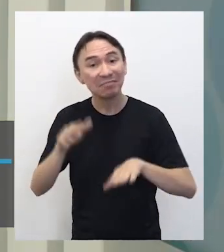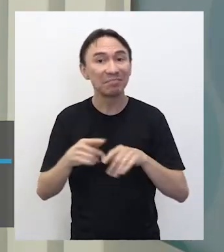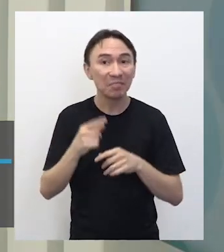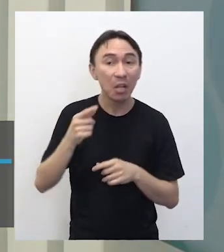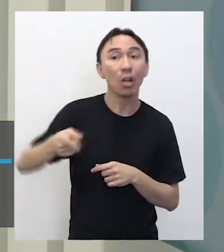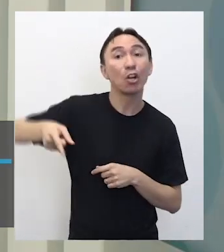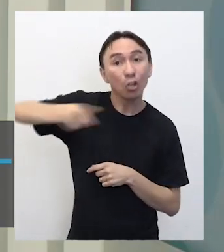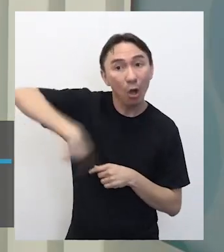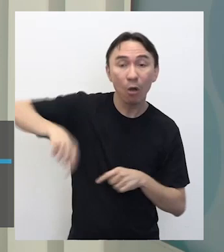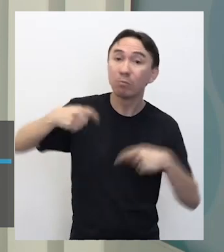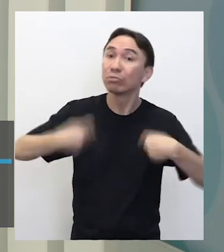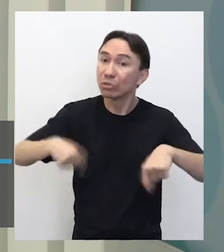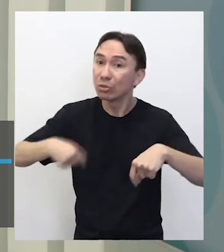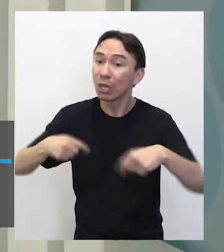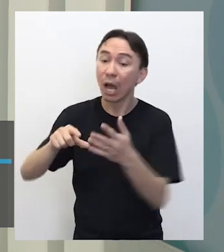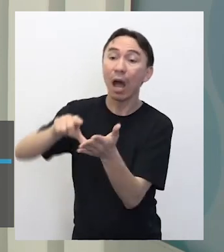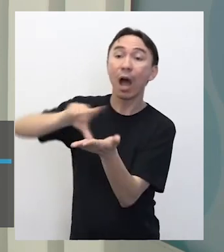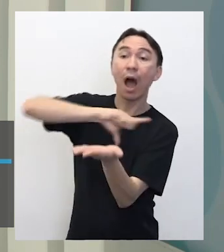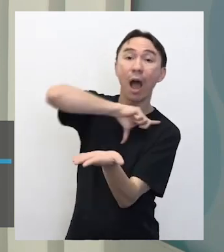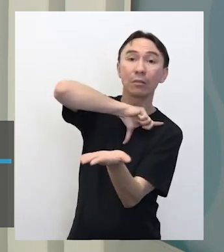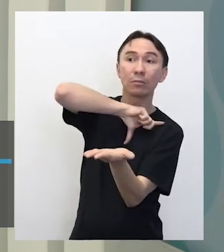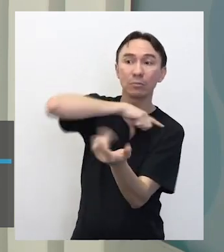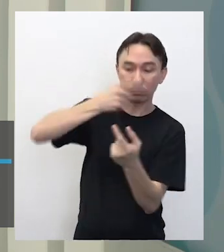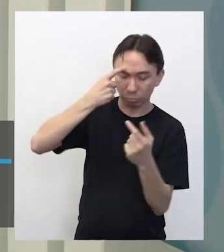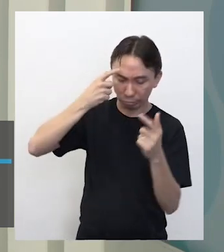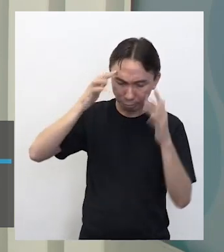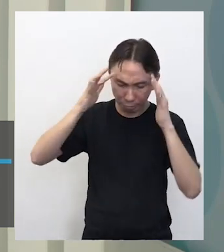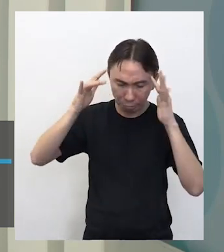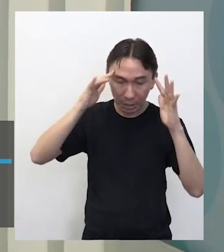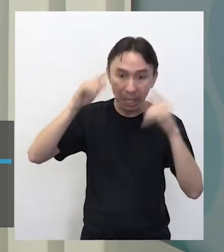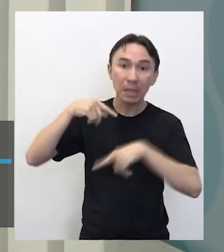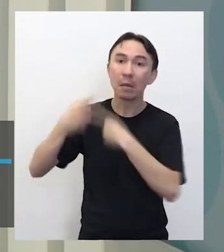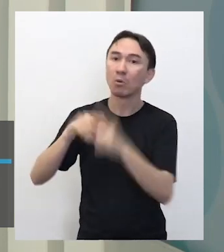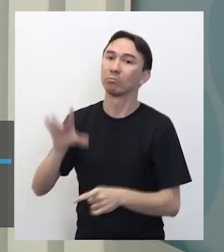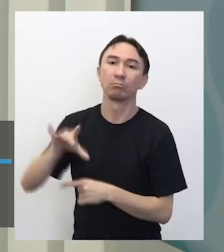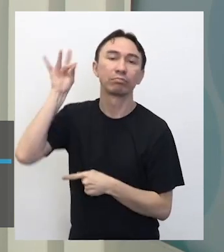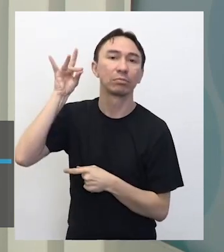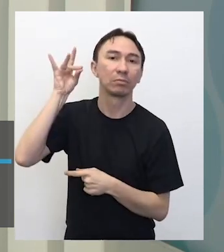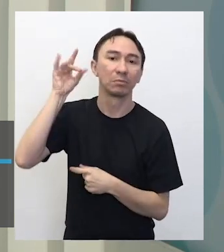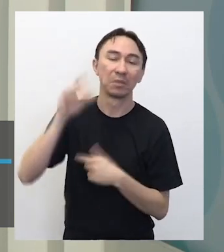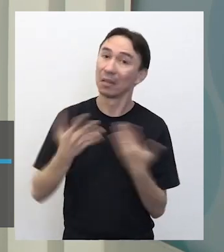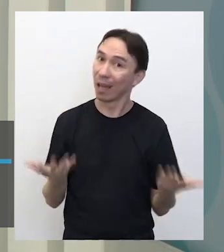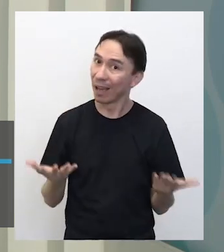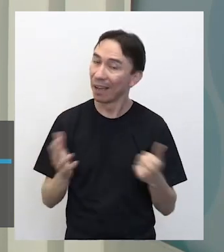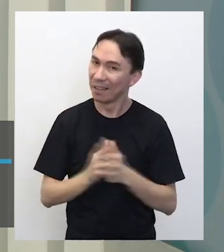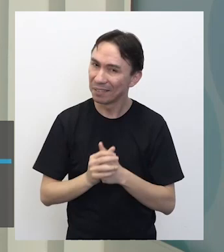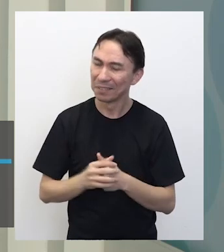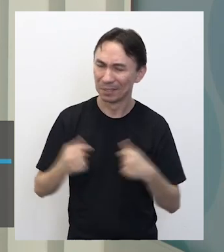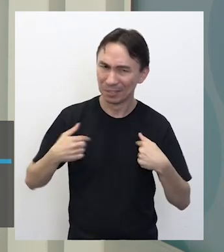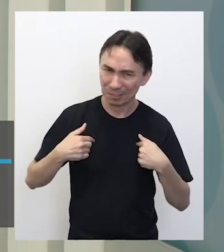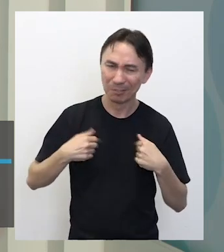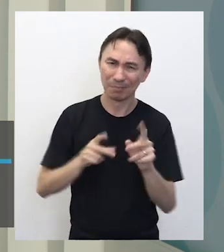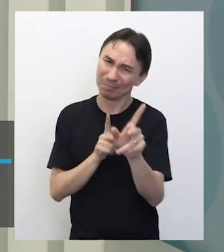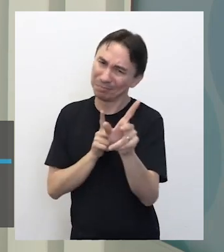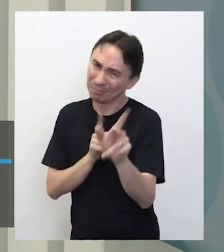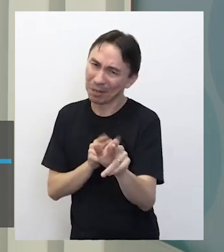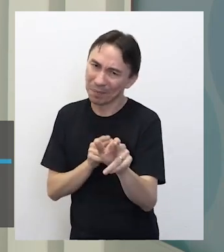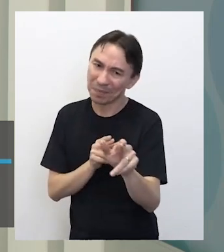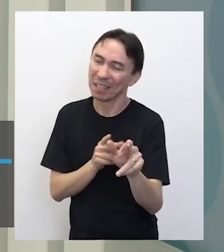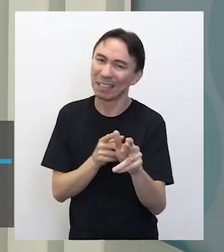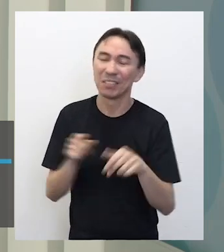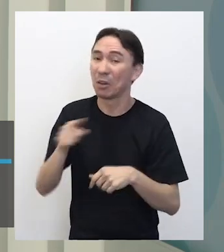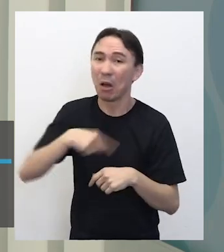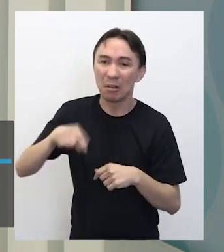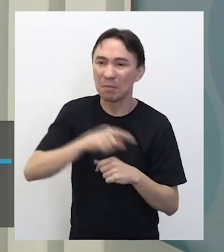de agir. Mas muitas vezes, e eu falo, né, eu sou um exemplo disso, a gente acaba agindo e